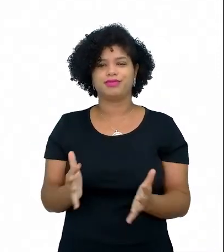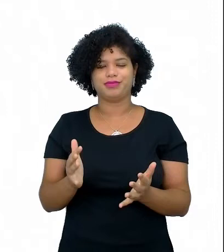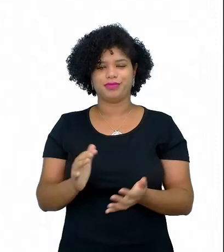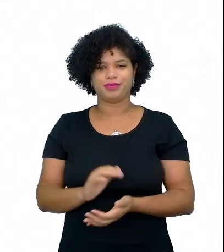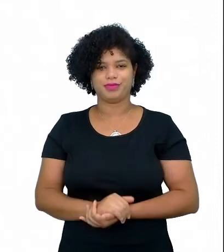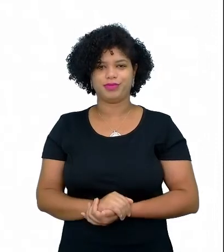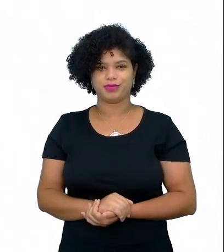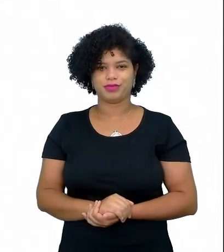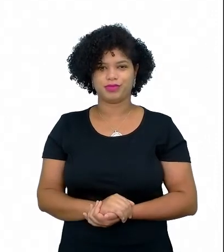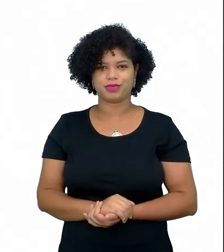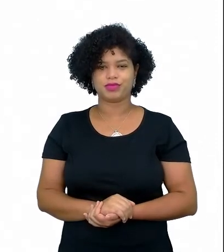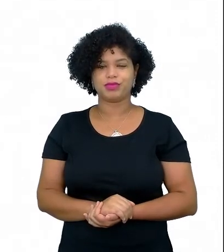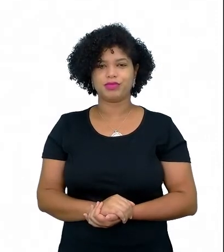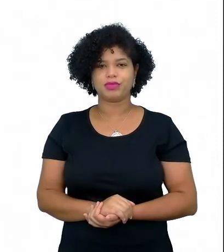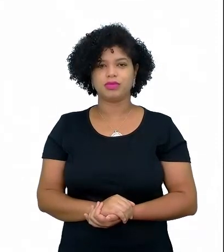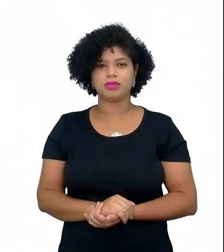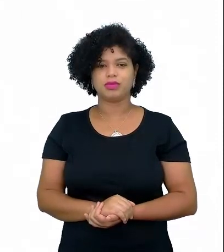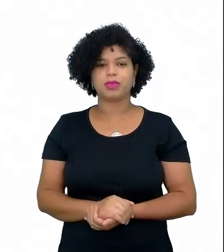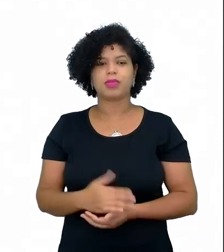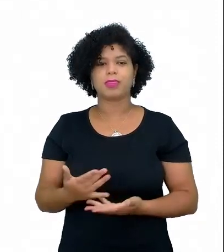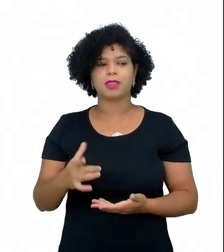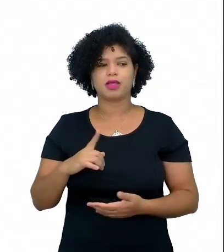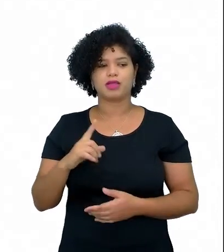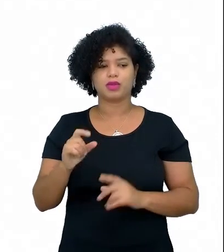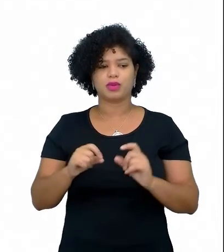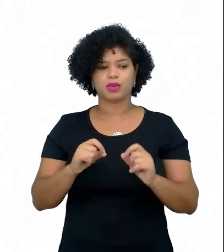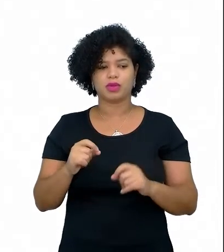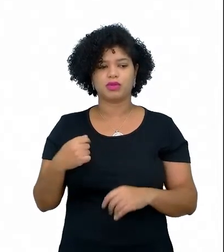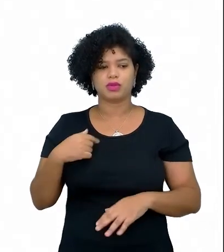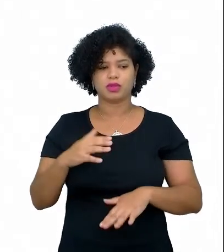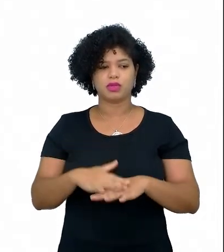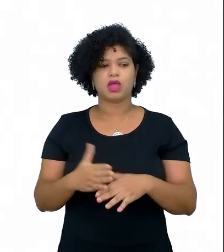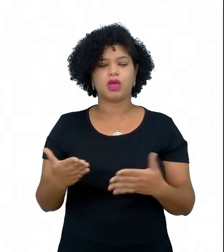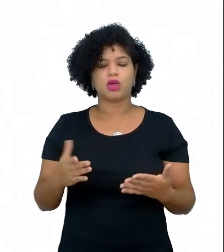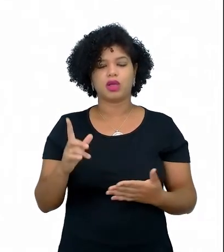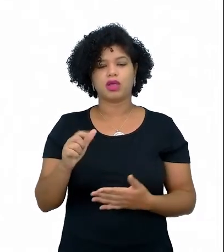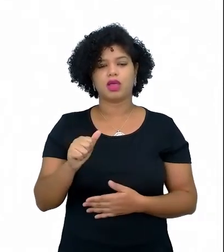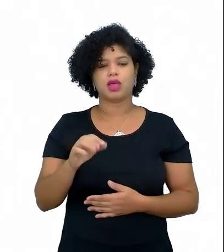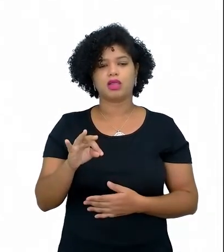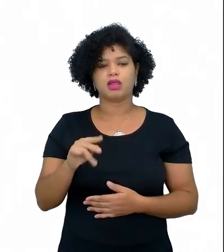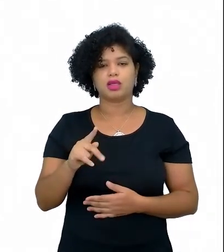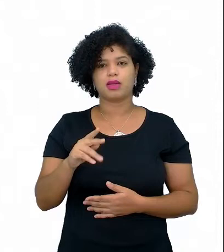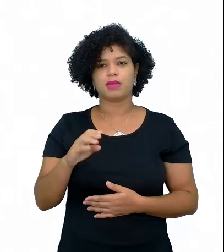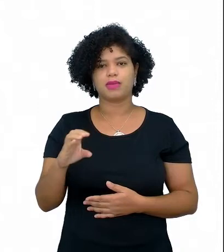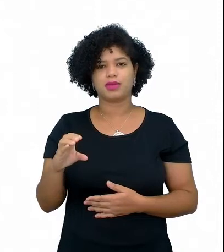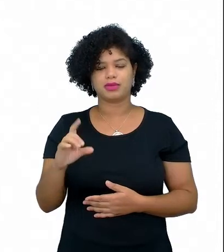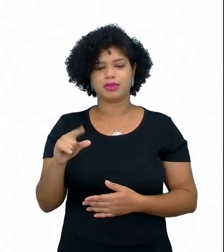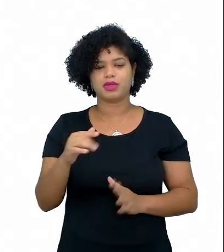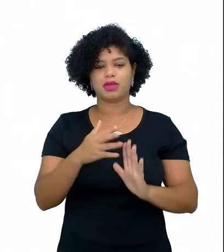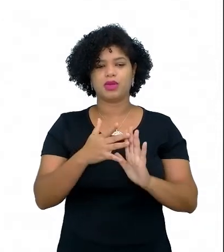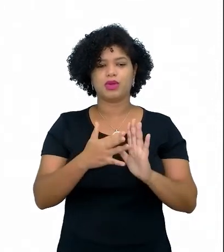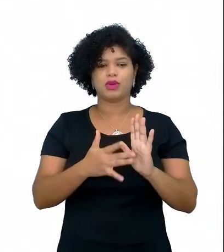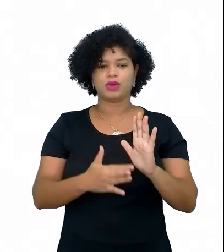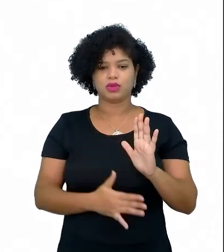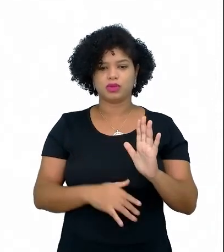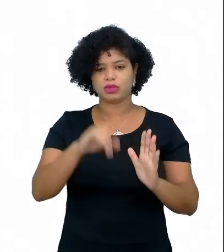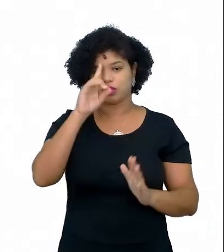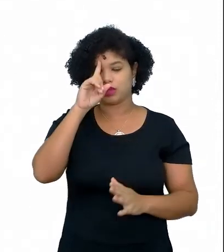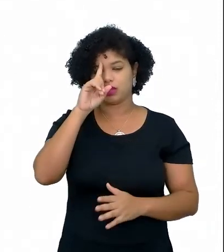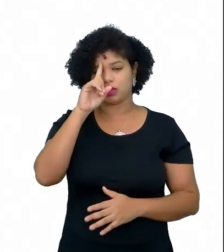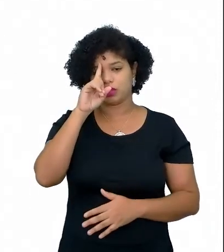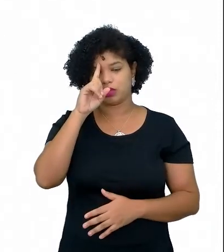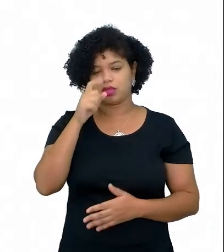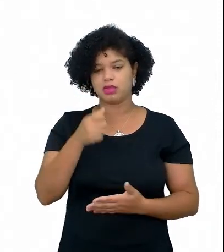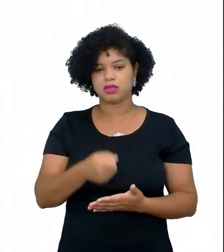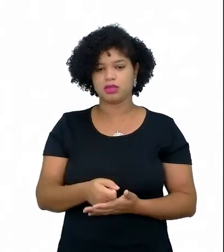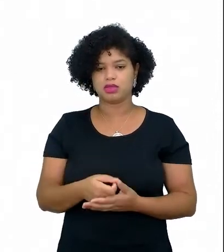Bom, aí, feito isso, nós vamos no nosso momento de ATPC, no nosso roteiro, né? Definir os indicadores para que o professor